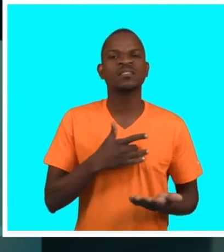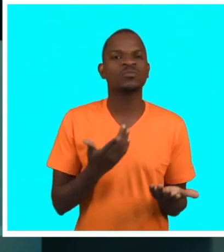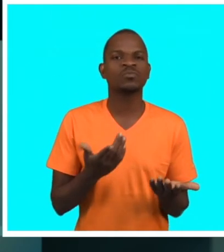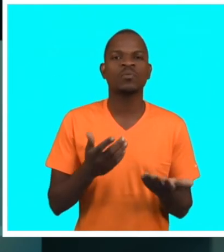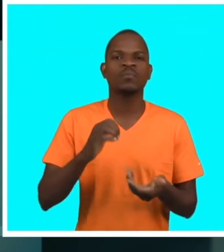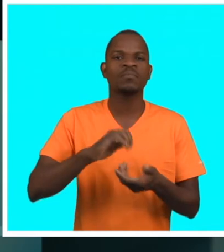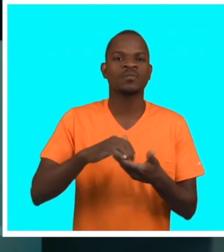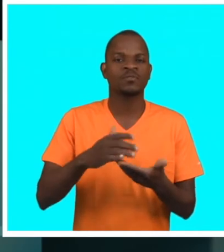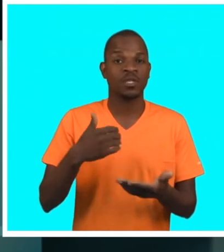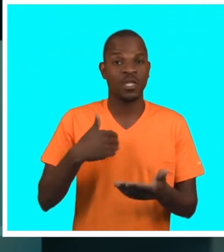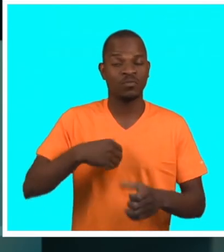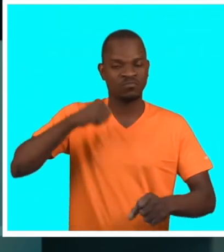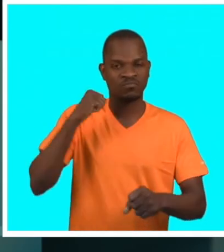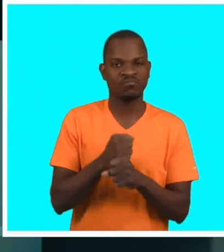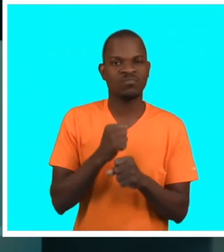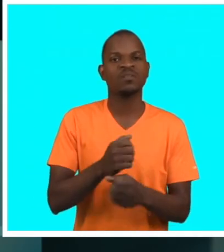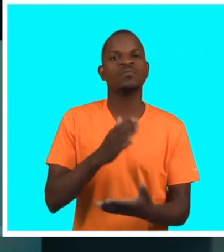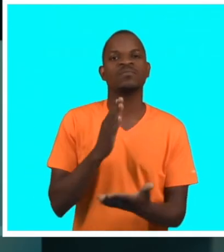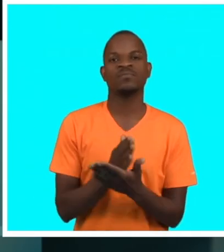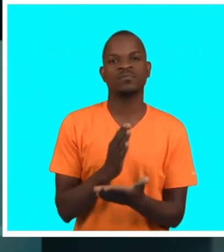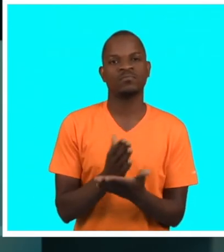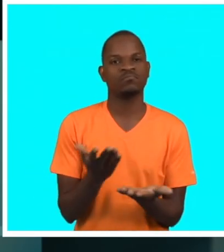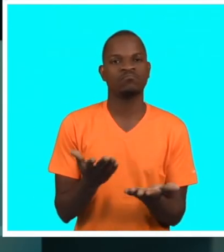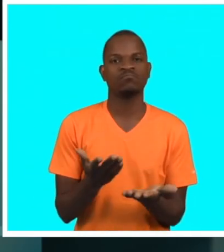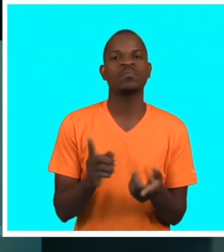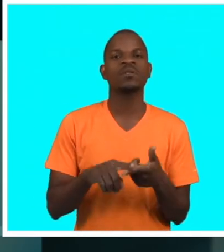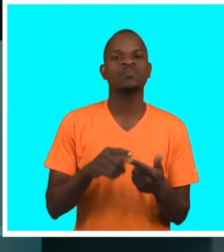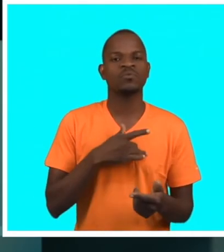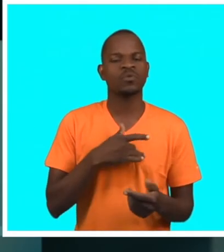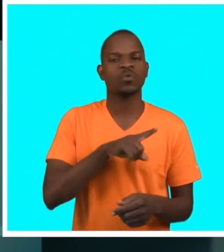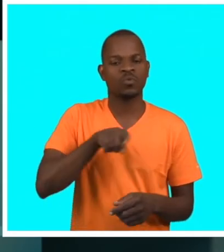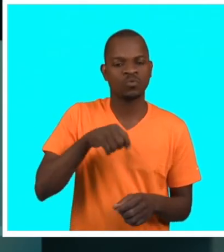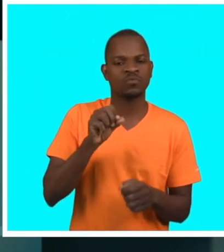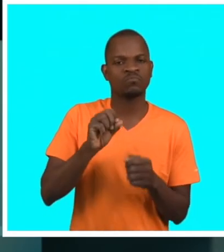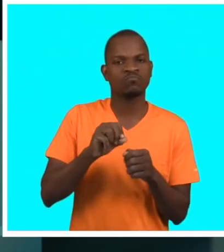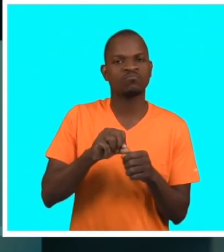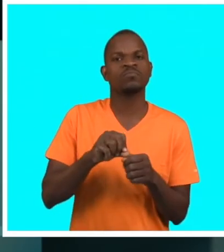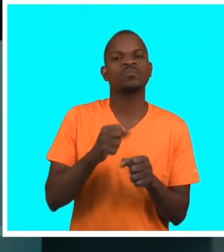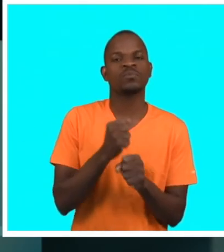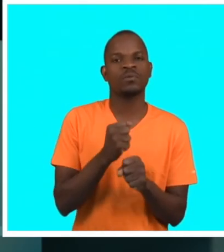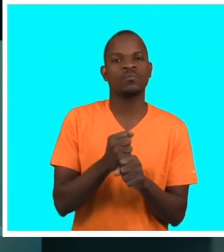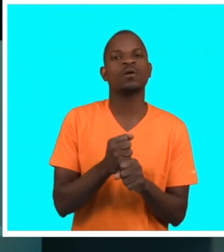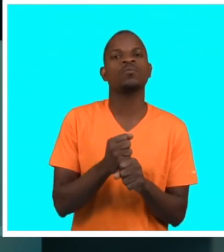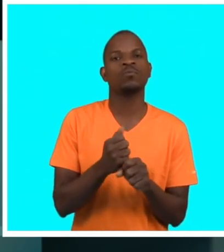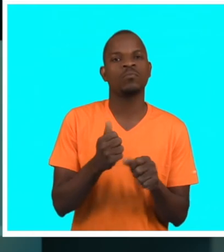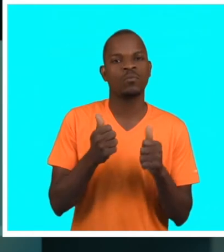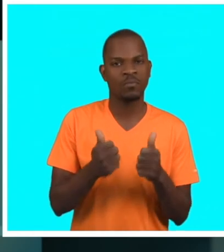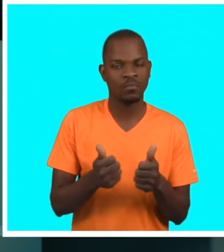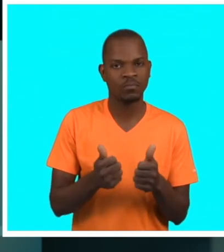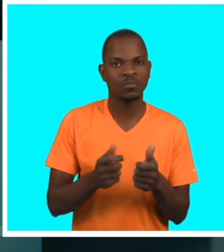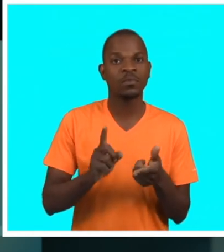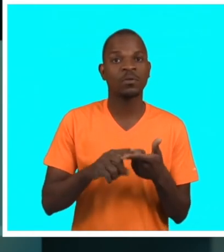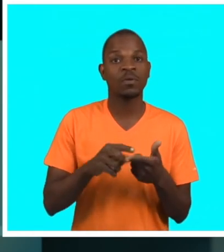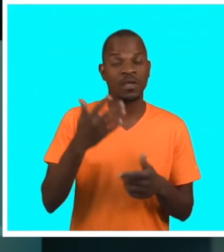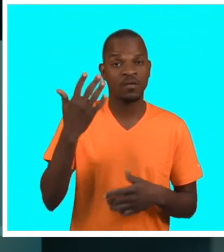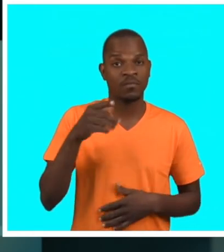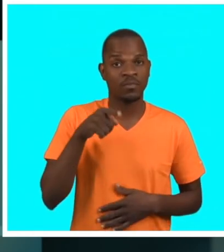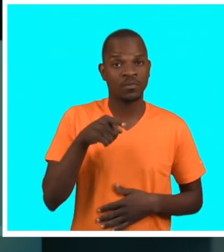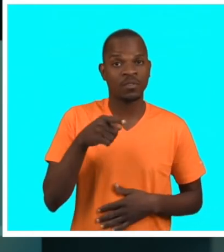de verdade. Eu sinto que fizemos um trabalho que vale a pena. Porque se é um filme que voou, até chegou